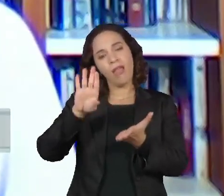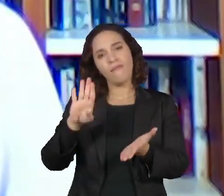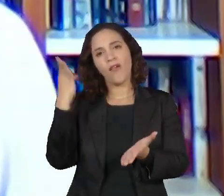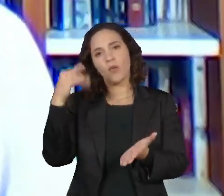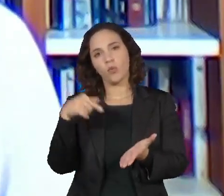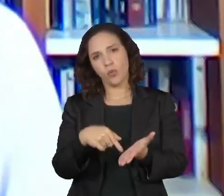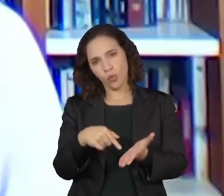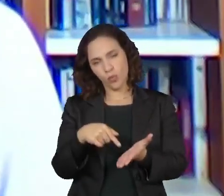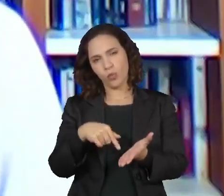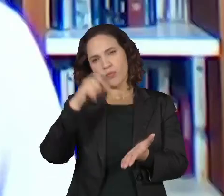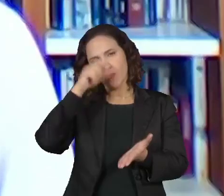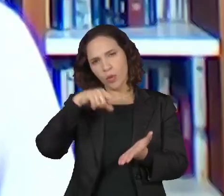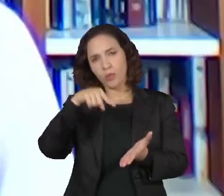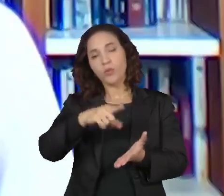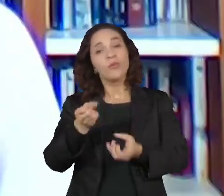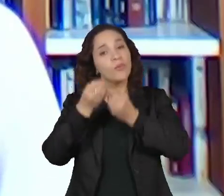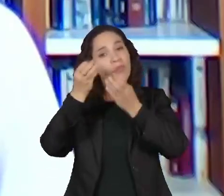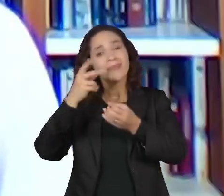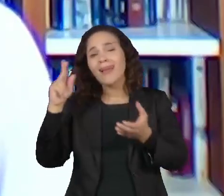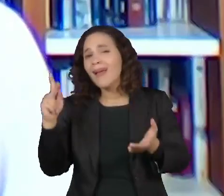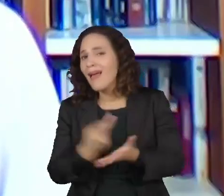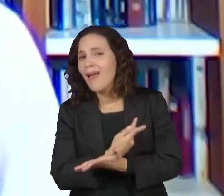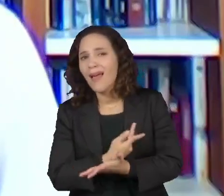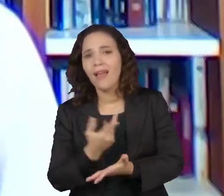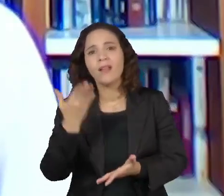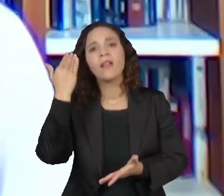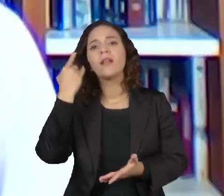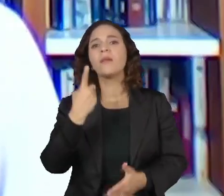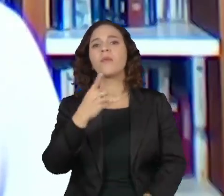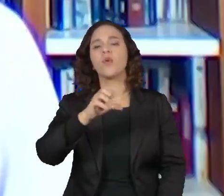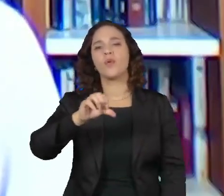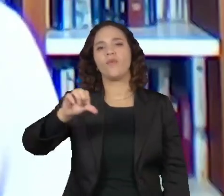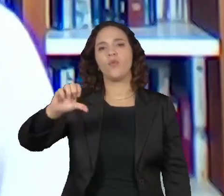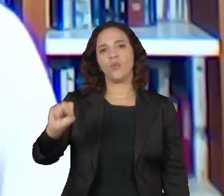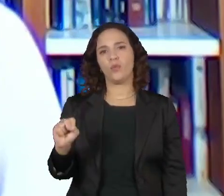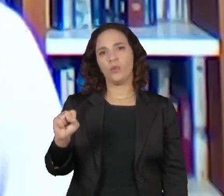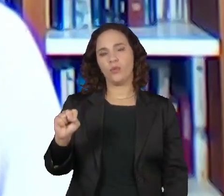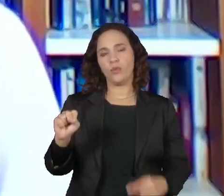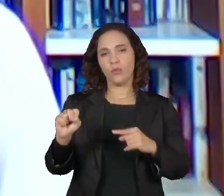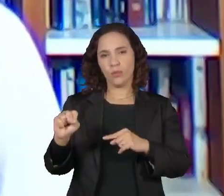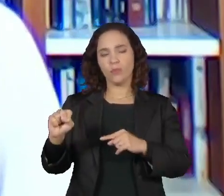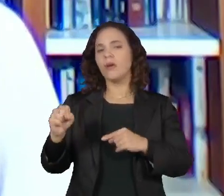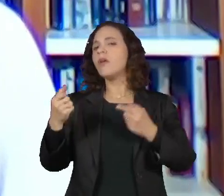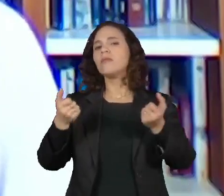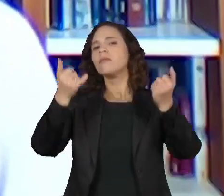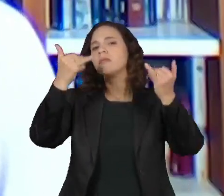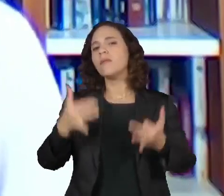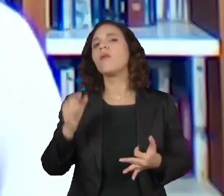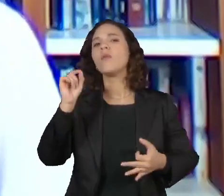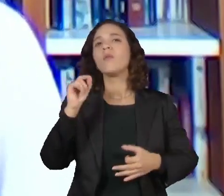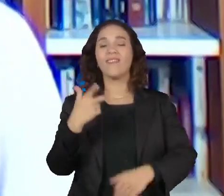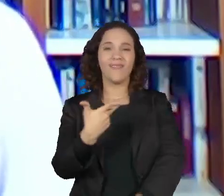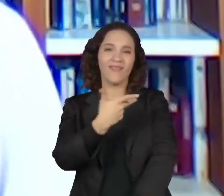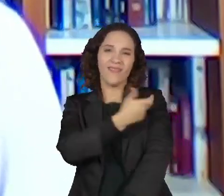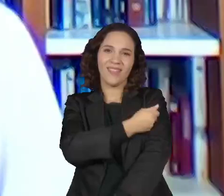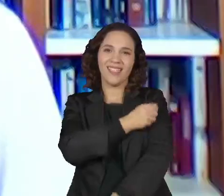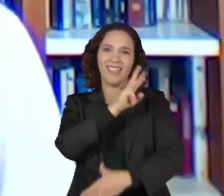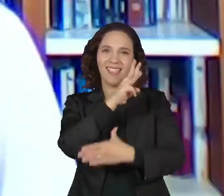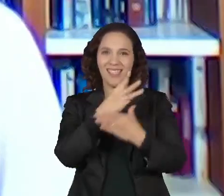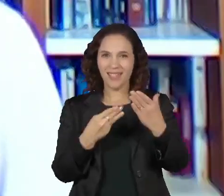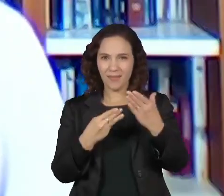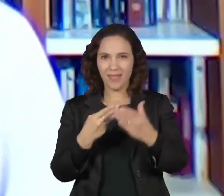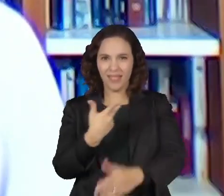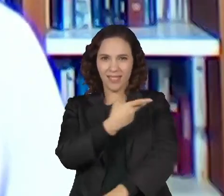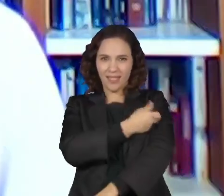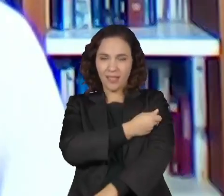falso, com dados errados, em 1998, falando que a vacina tríplice viral, por causa